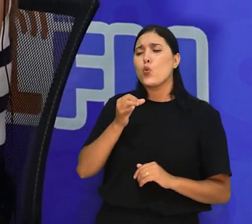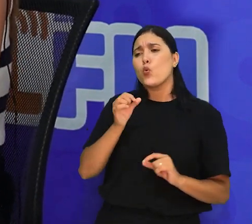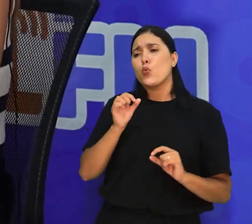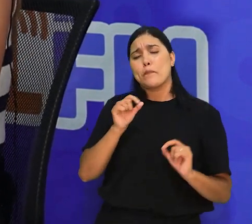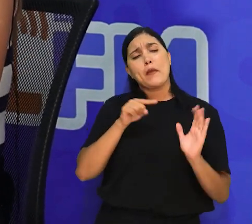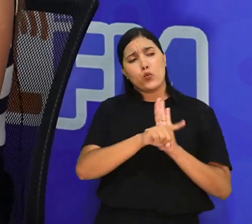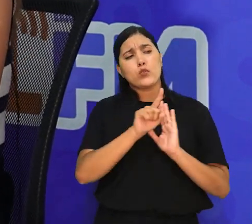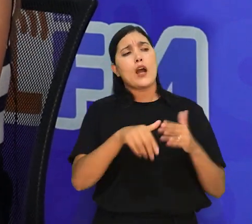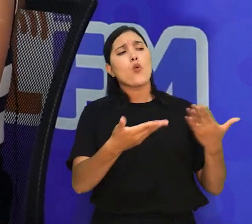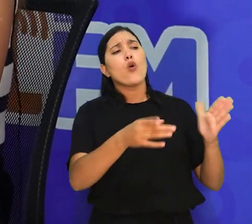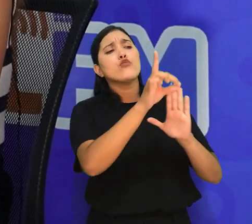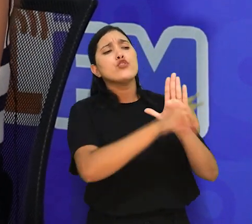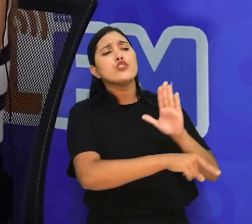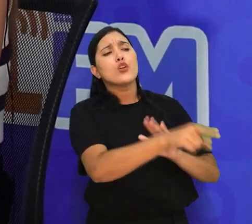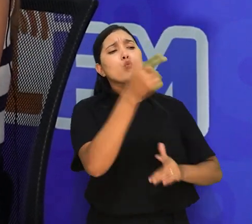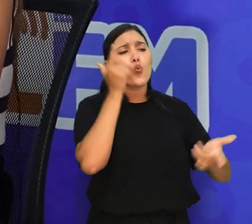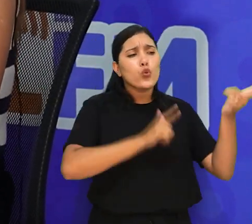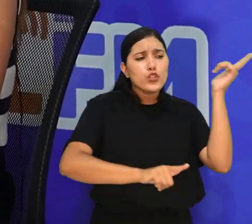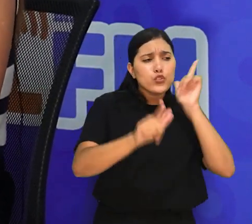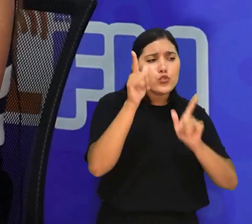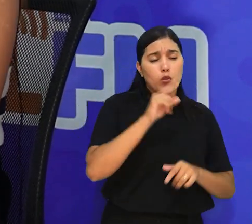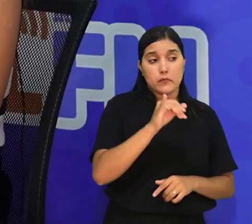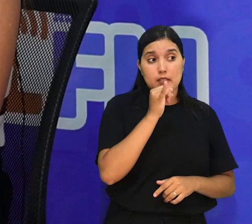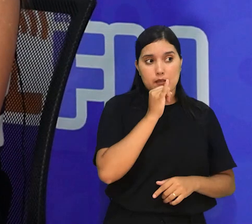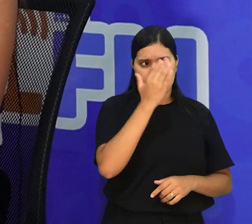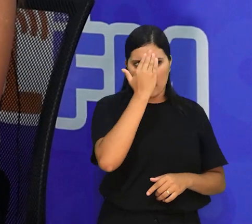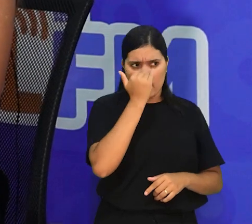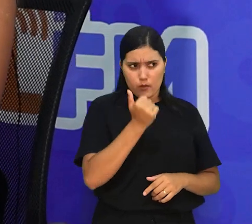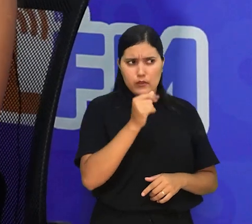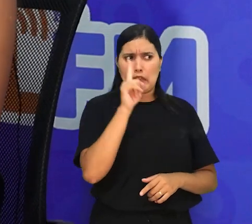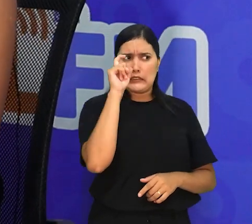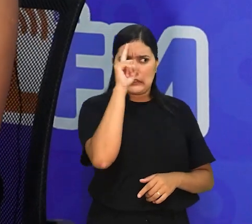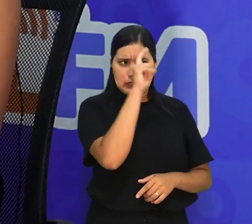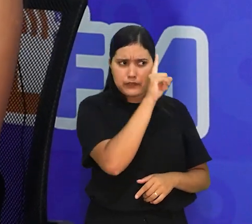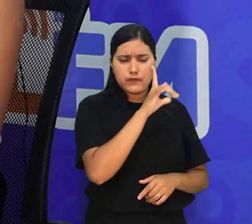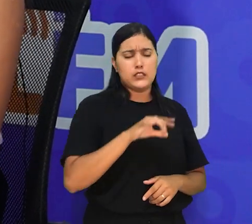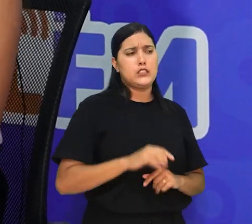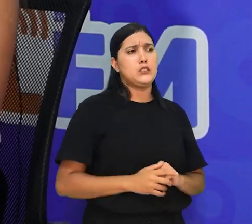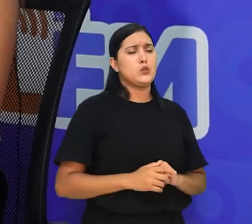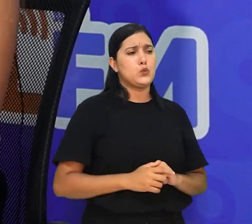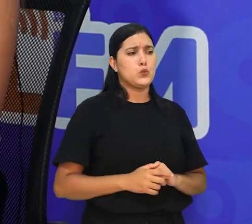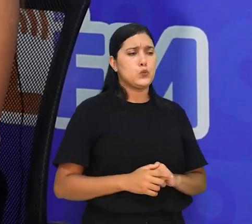direitos que você já conquistou, né? Eu sei que deve ser muito difícil porque